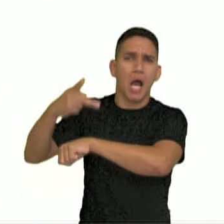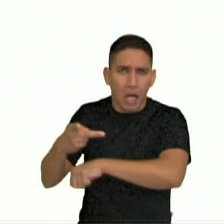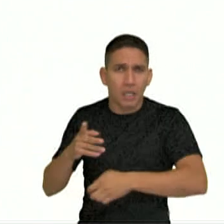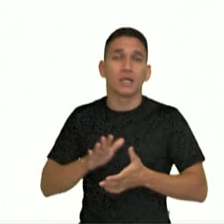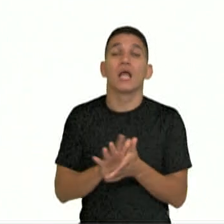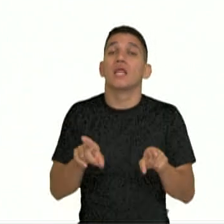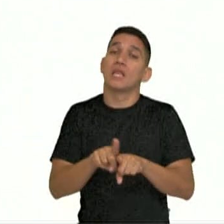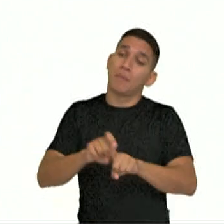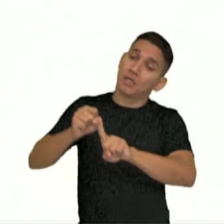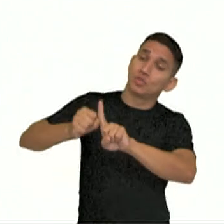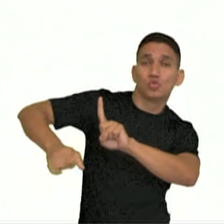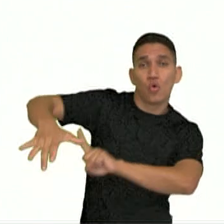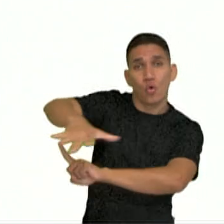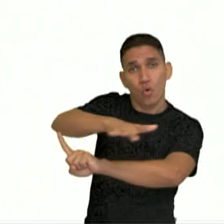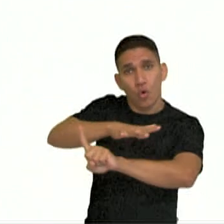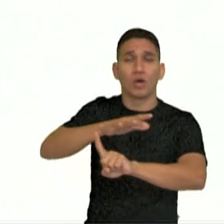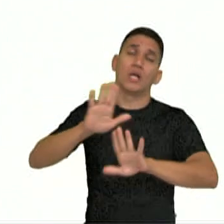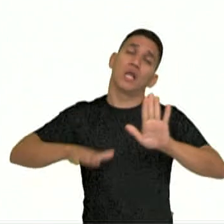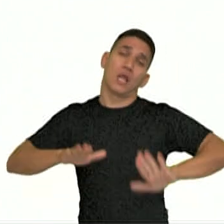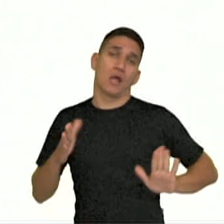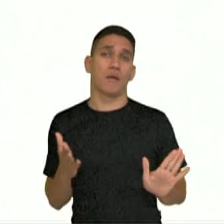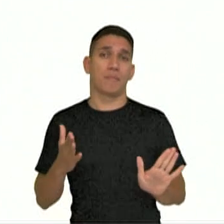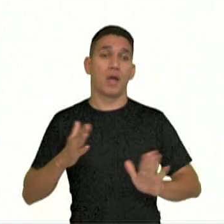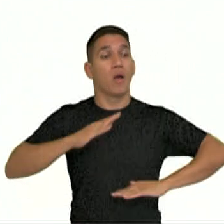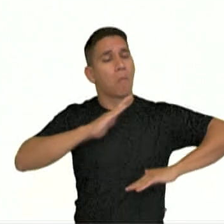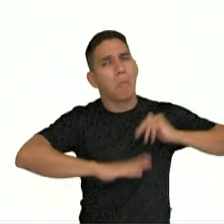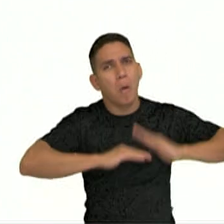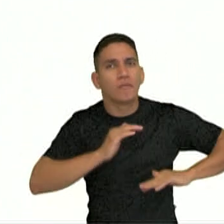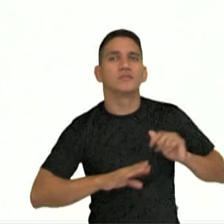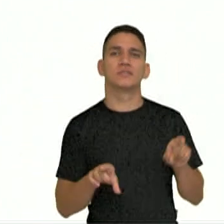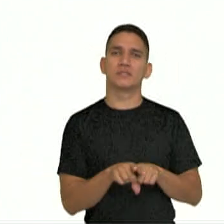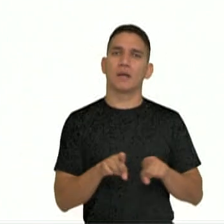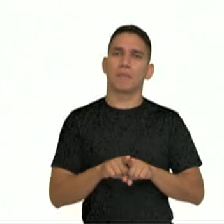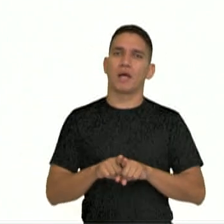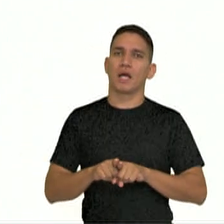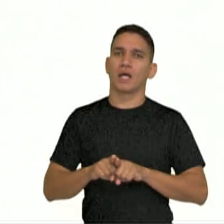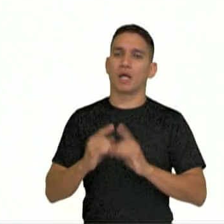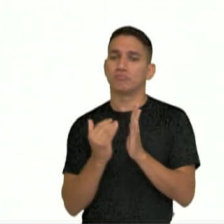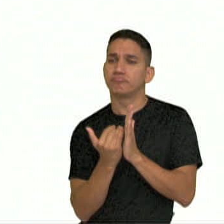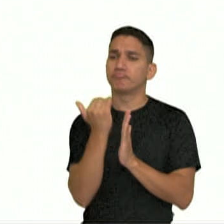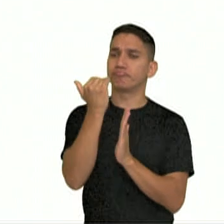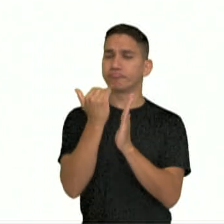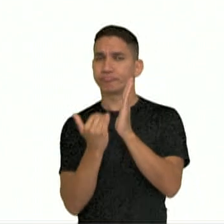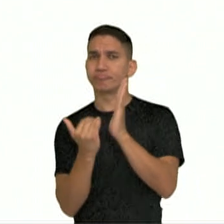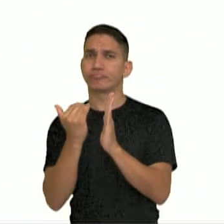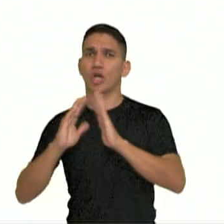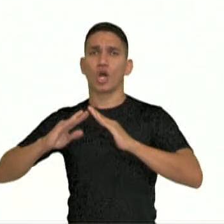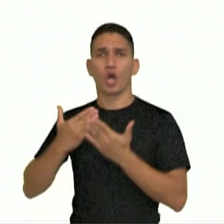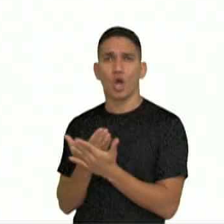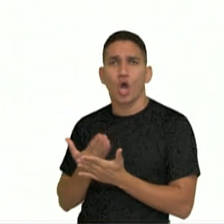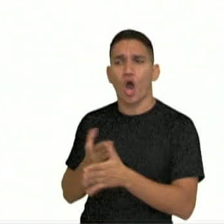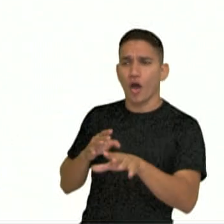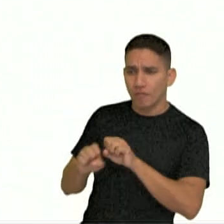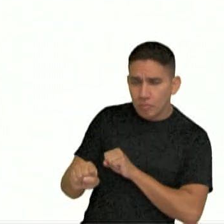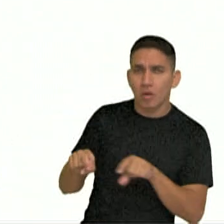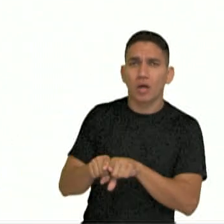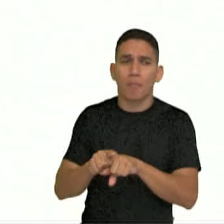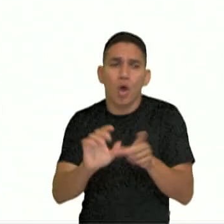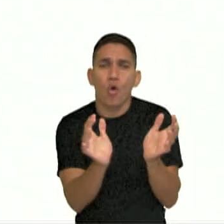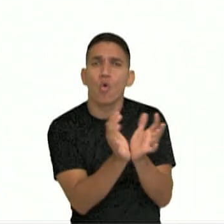também sociais, né, em relação à profissão, escolaridade, grupo social,